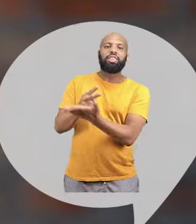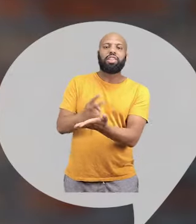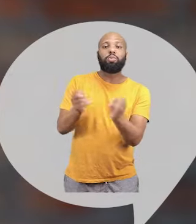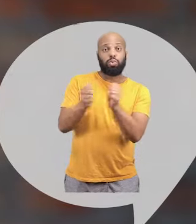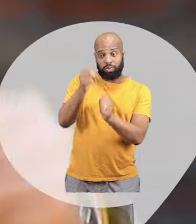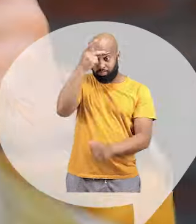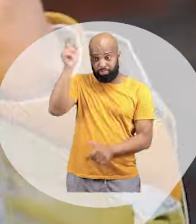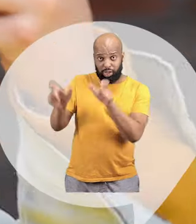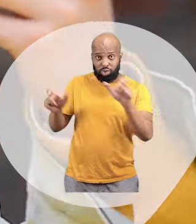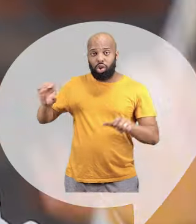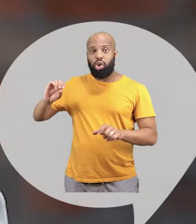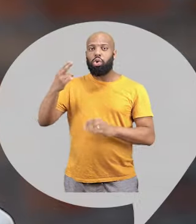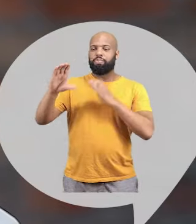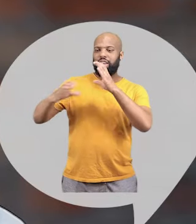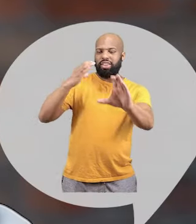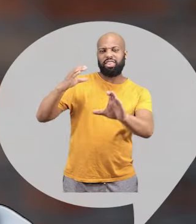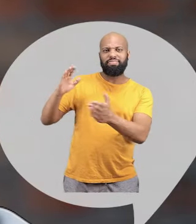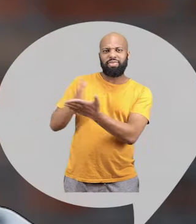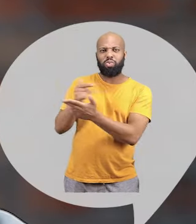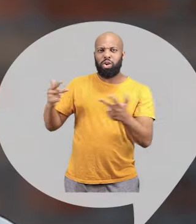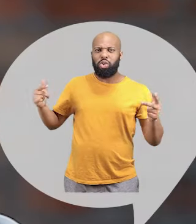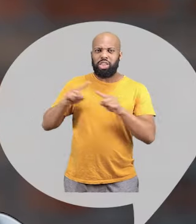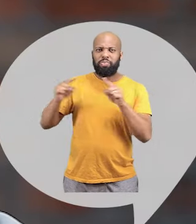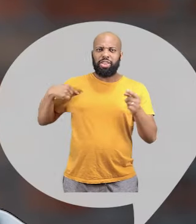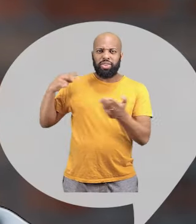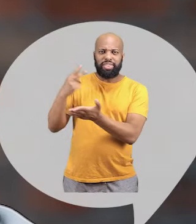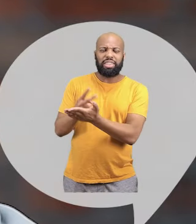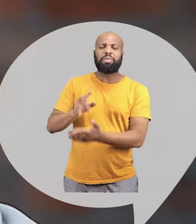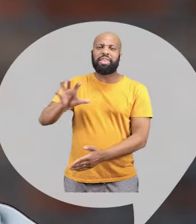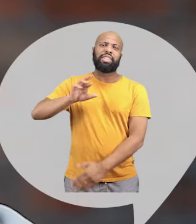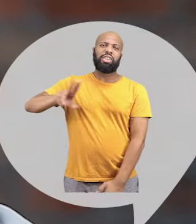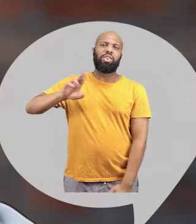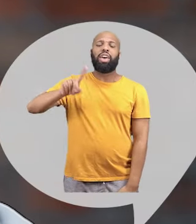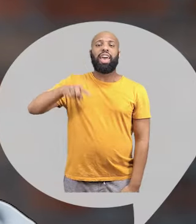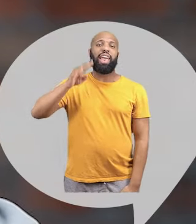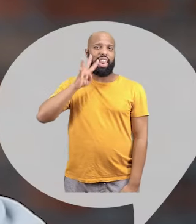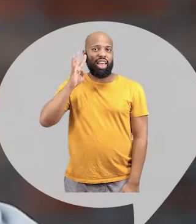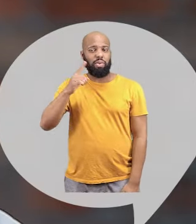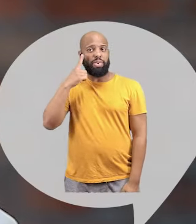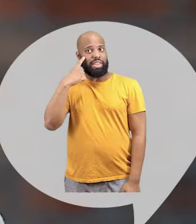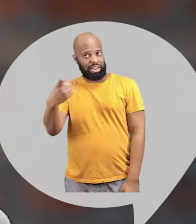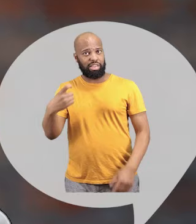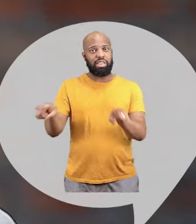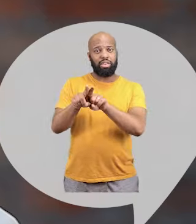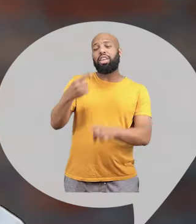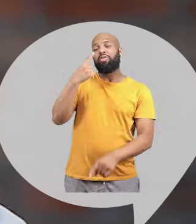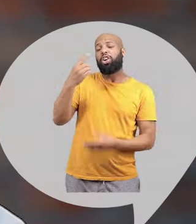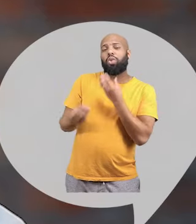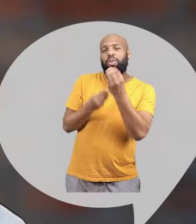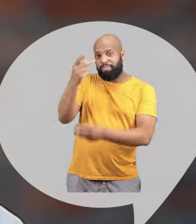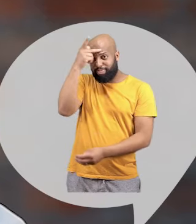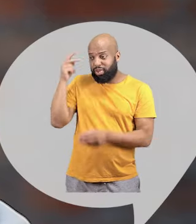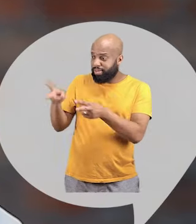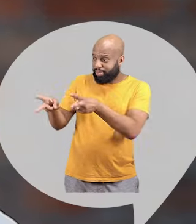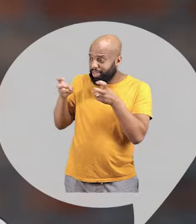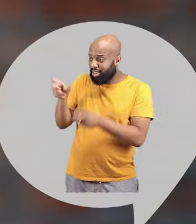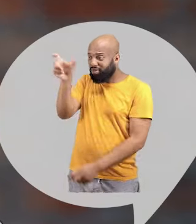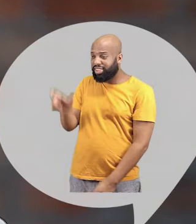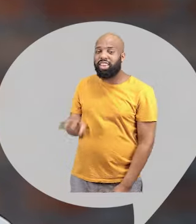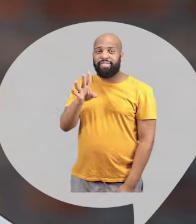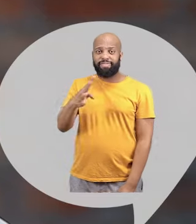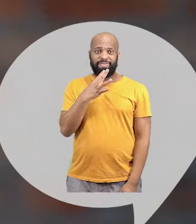sempre quando eu tô com alguém sempre que eu tô cantando alguma coisa mas eu não sou sempre assim né E tipo E é muito legal é muito interessante ver como as pessoas